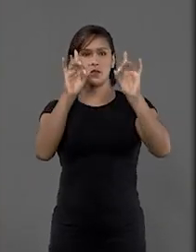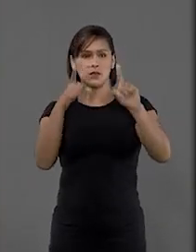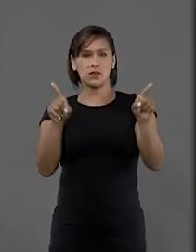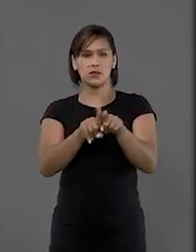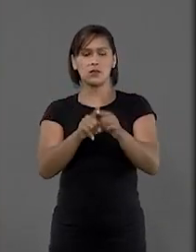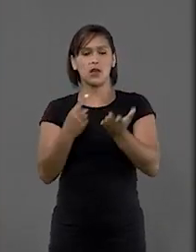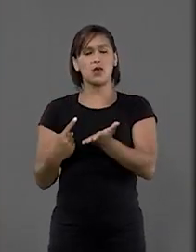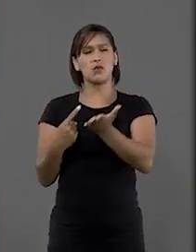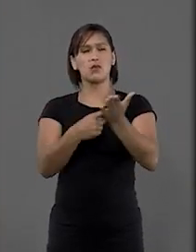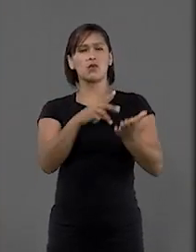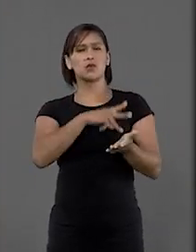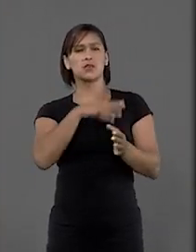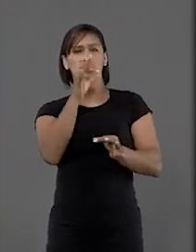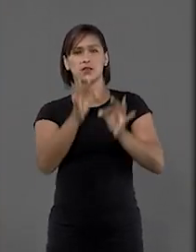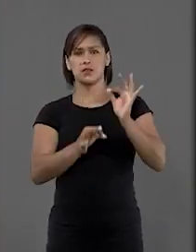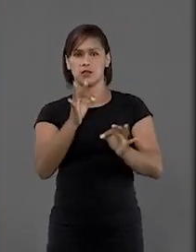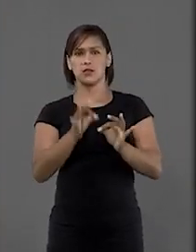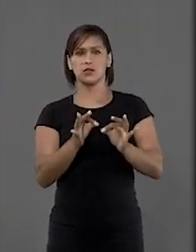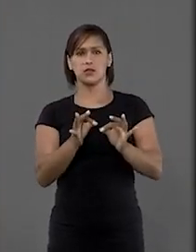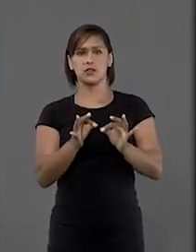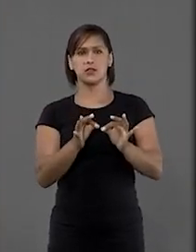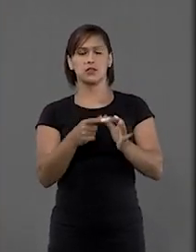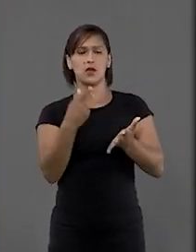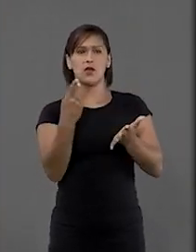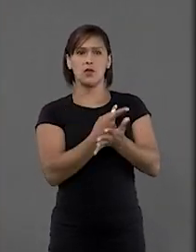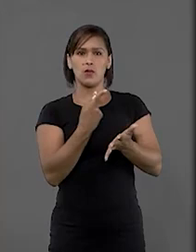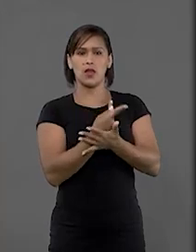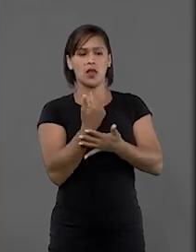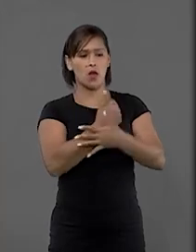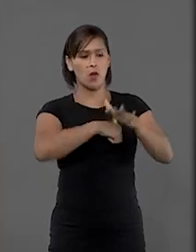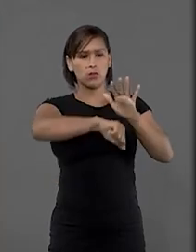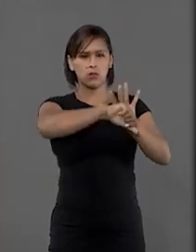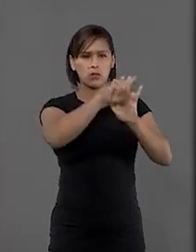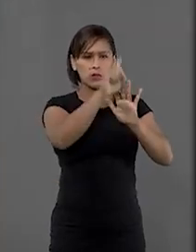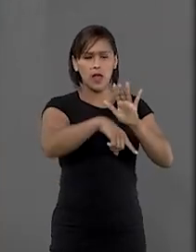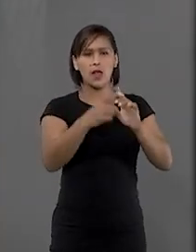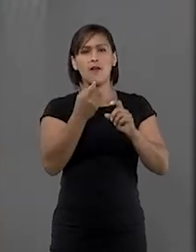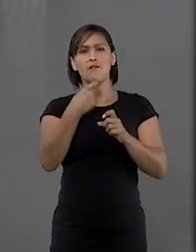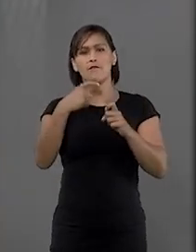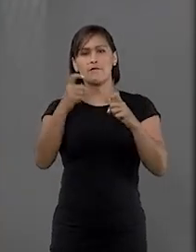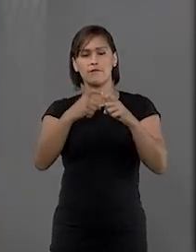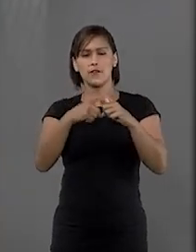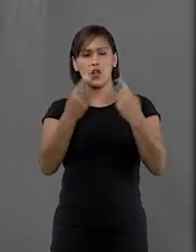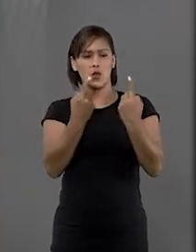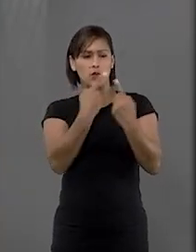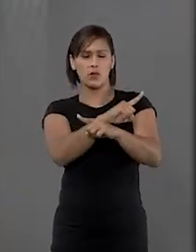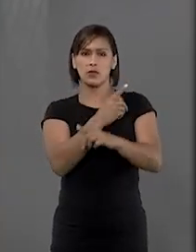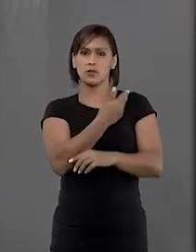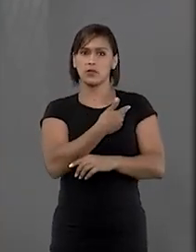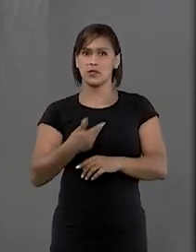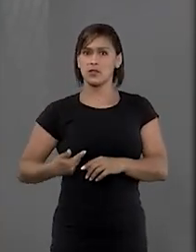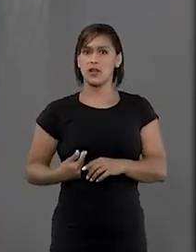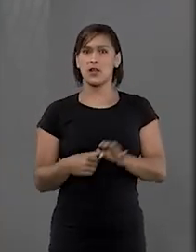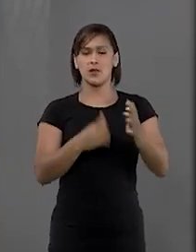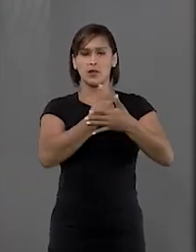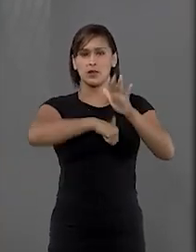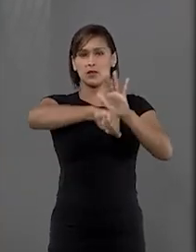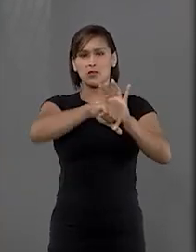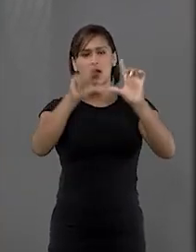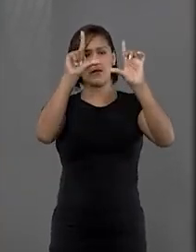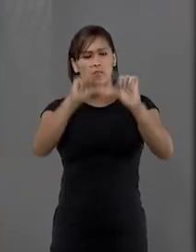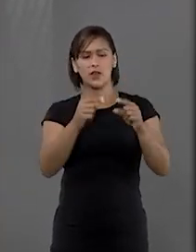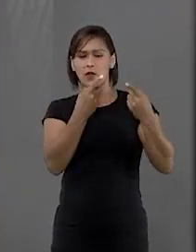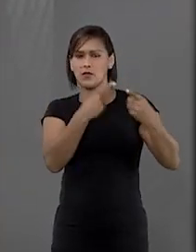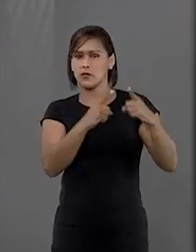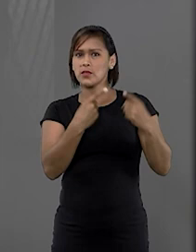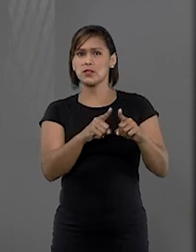destacou que de acordo com o Ministério da Justiça O Delito atribuído a hoje foi o dia em que Júlia contra o presidente crime de menor